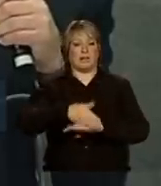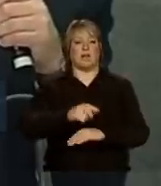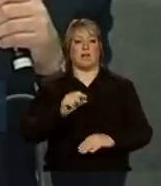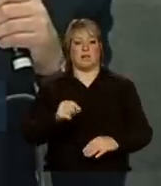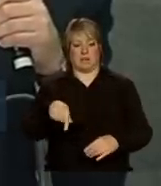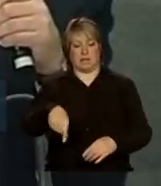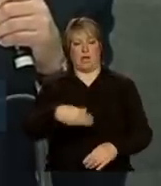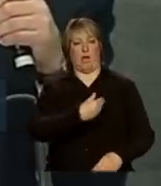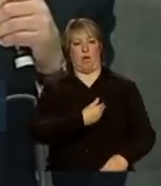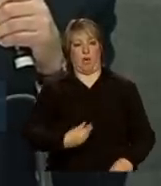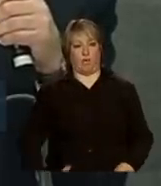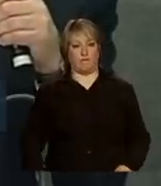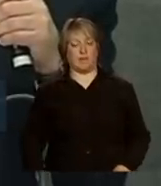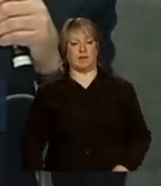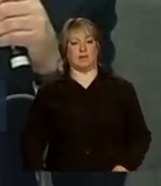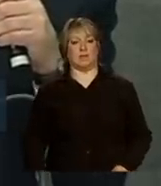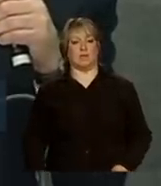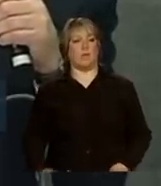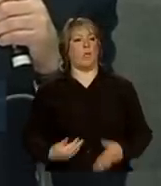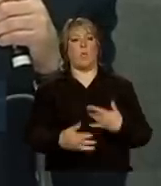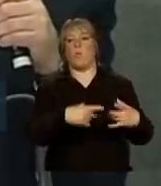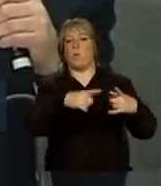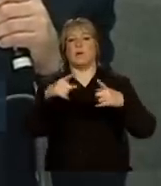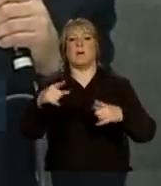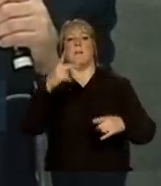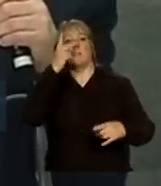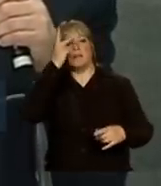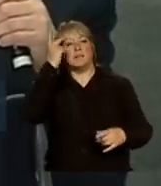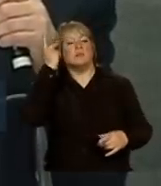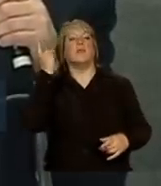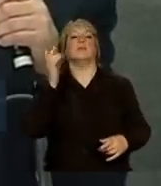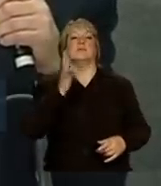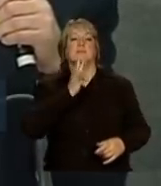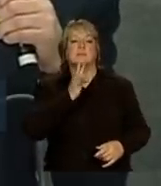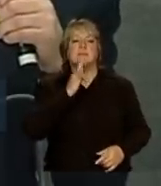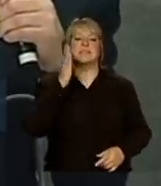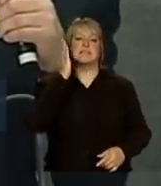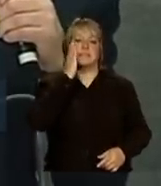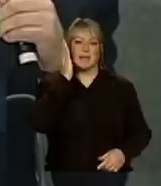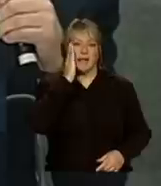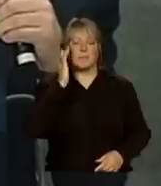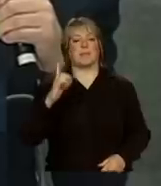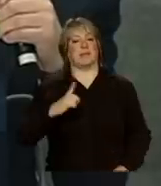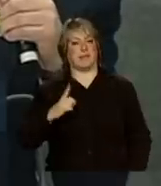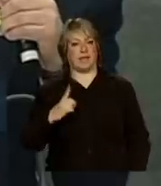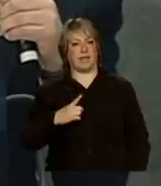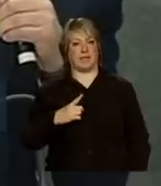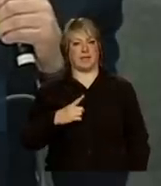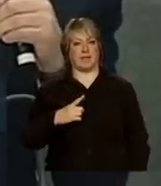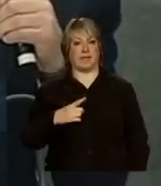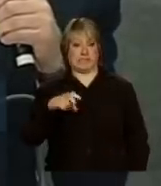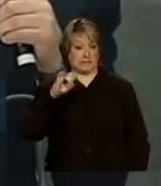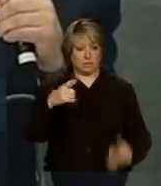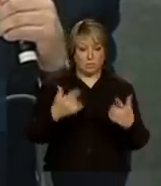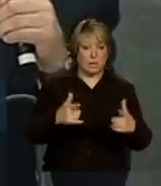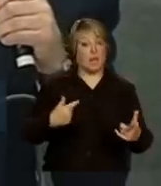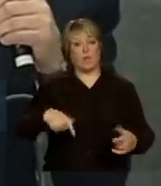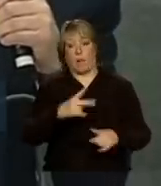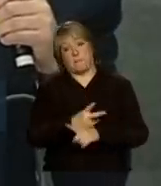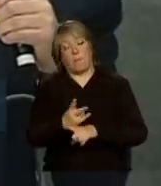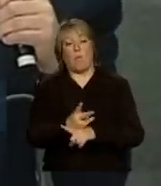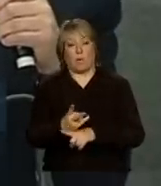do governo né que não tenha gente que saiba o conhecimento existe se não existe ainda a gente busca